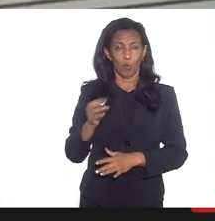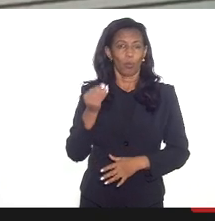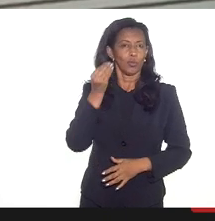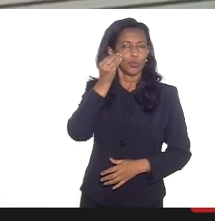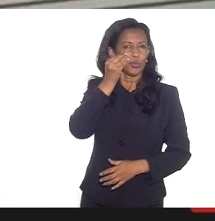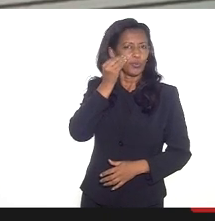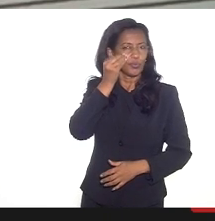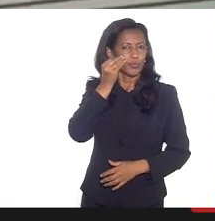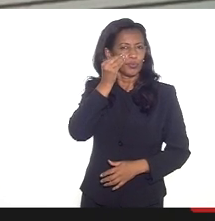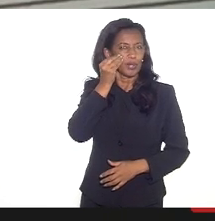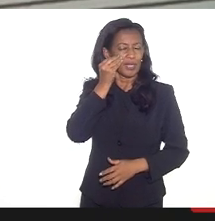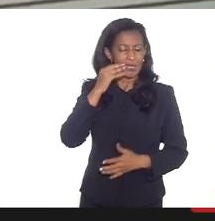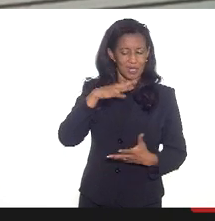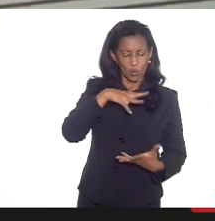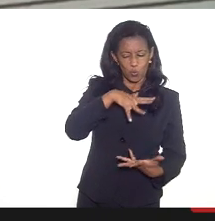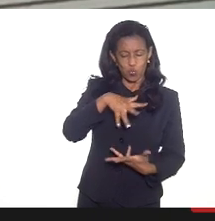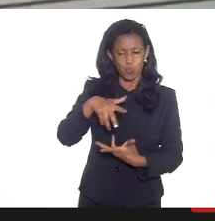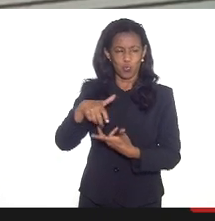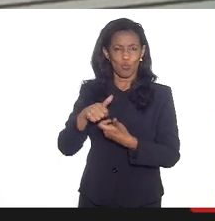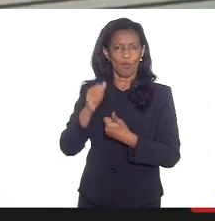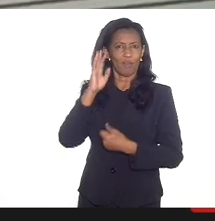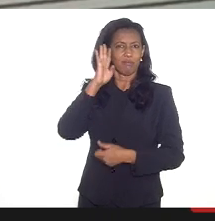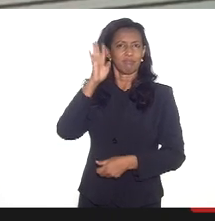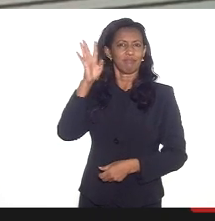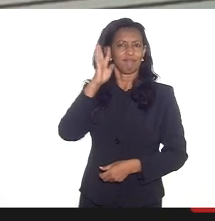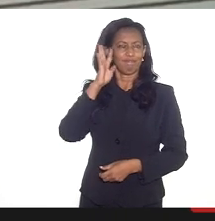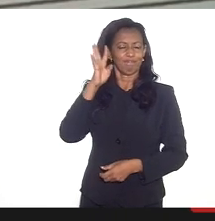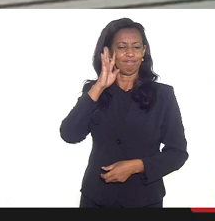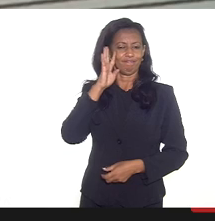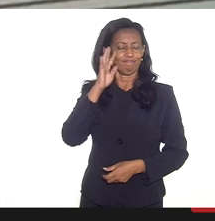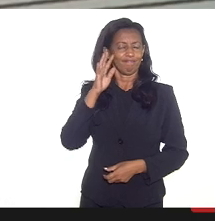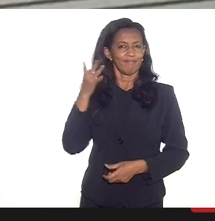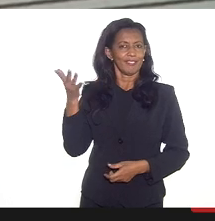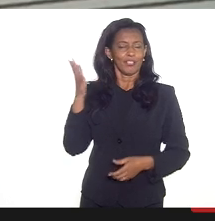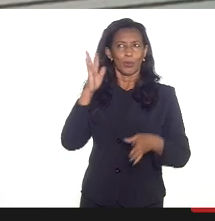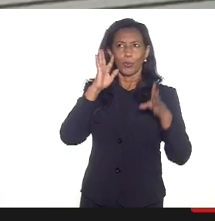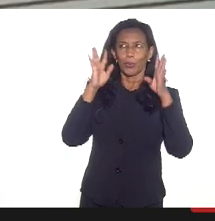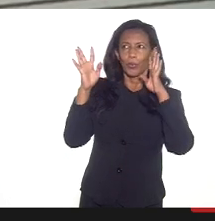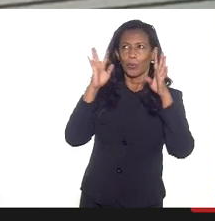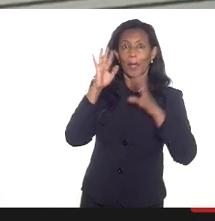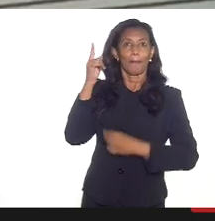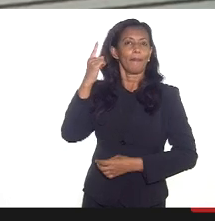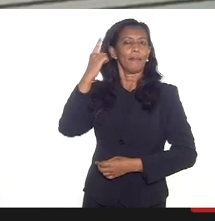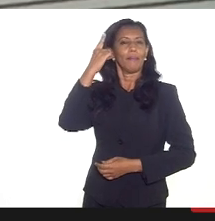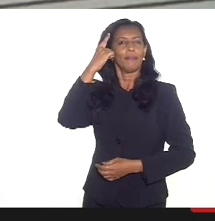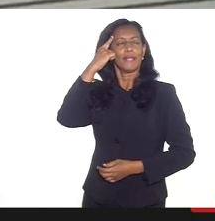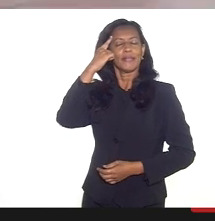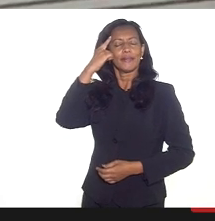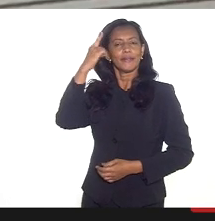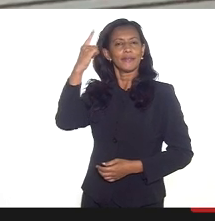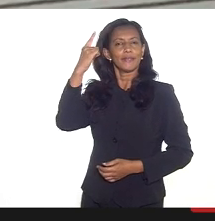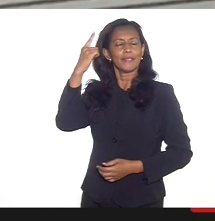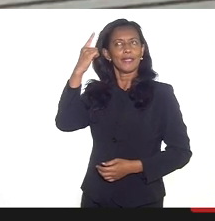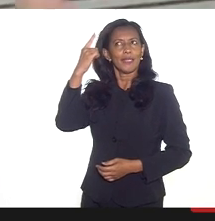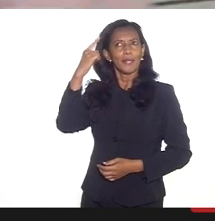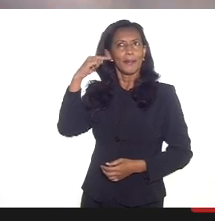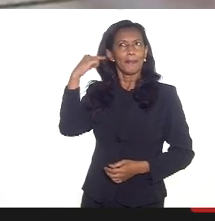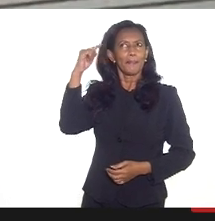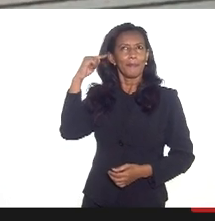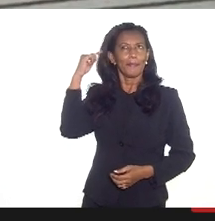todo um universo de reflexão, né, e de inspiração para pensar,